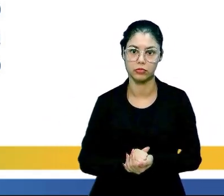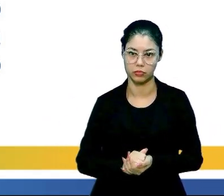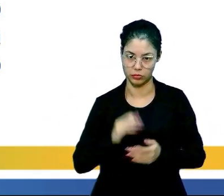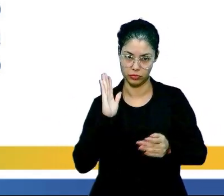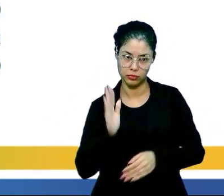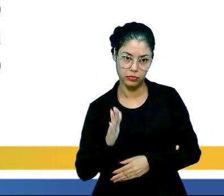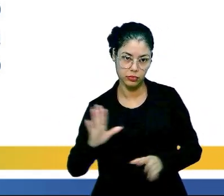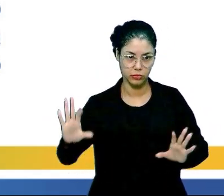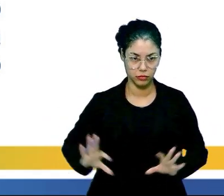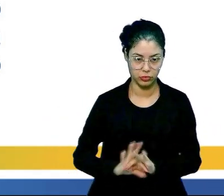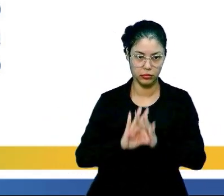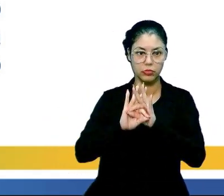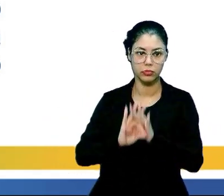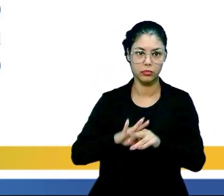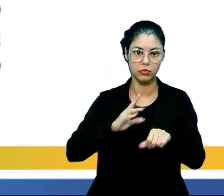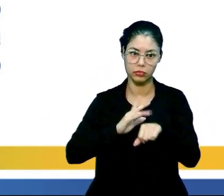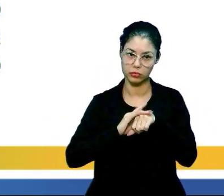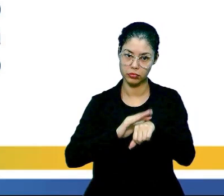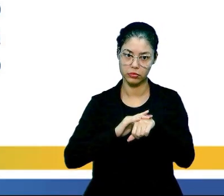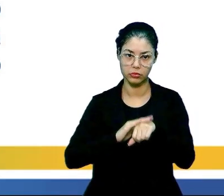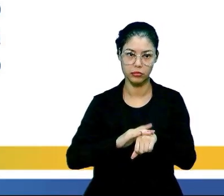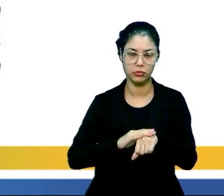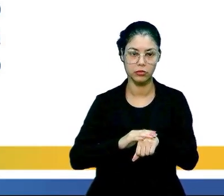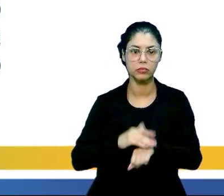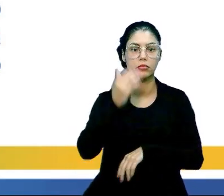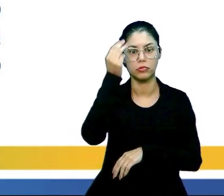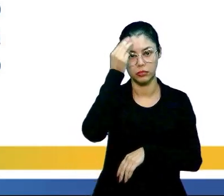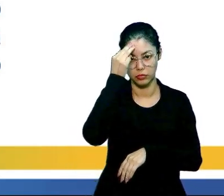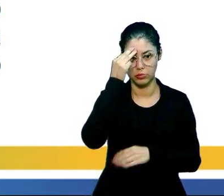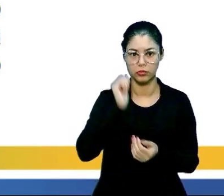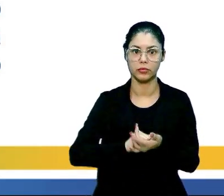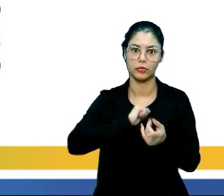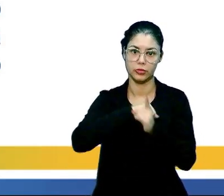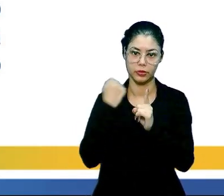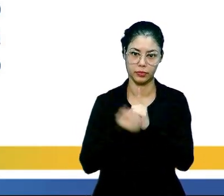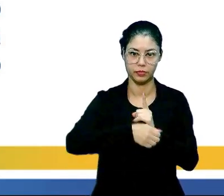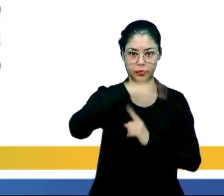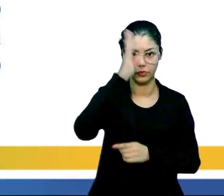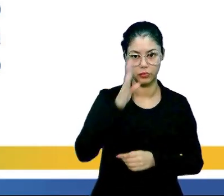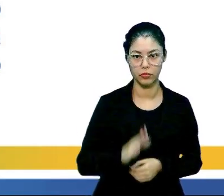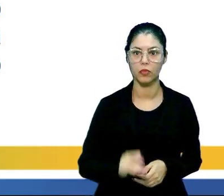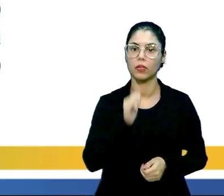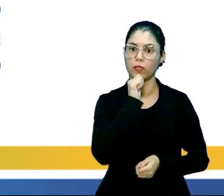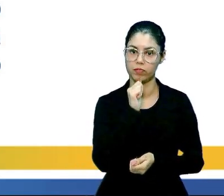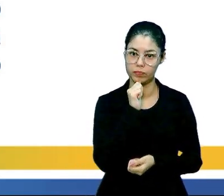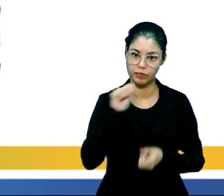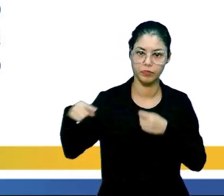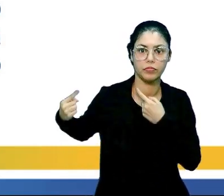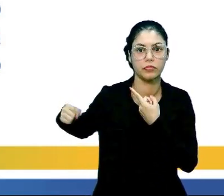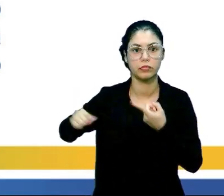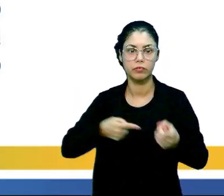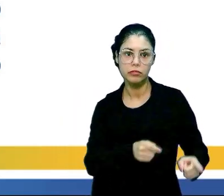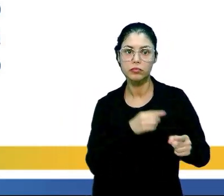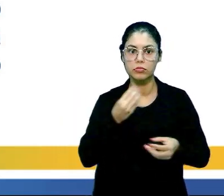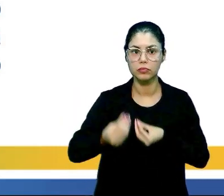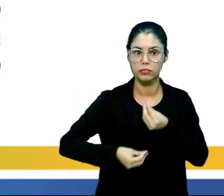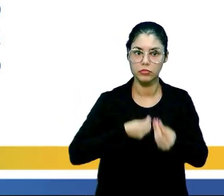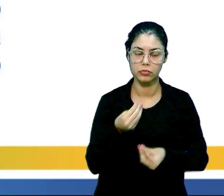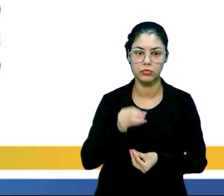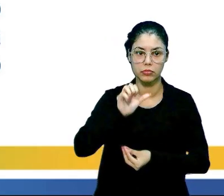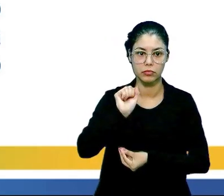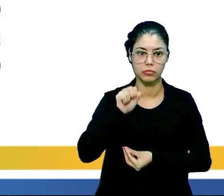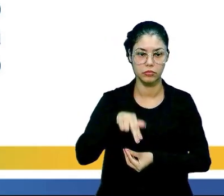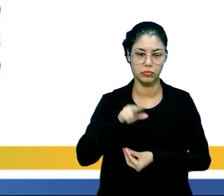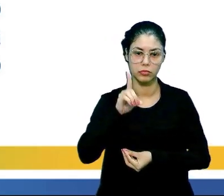cidadãos, já que o estigma associado às doenças mentais na sociedade brasileira ainda configura